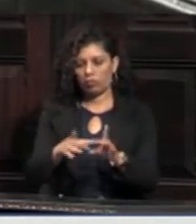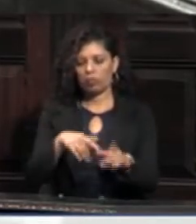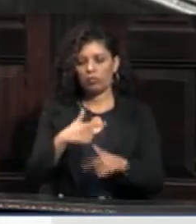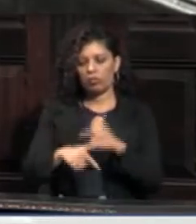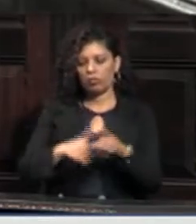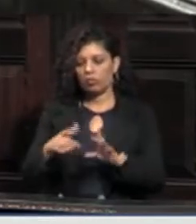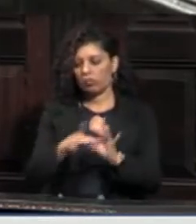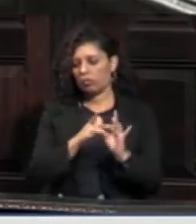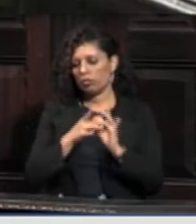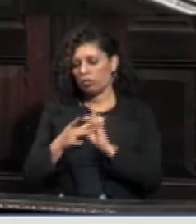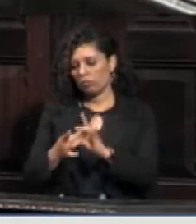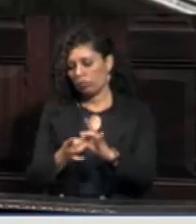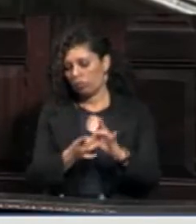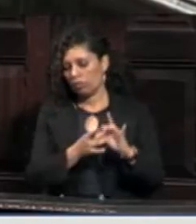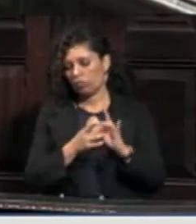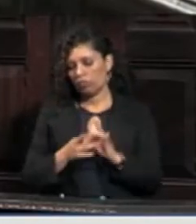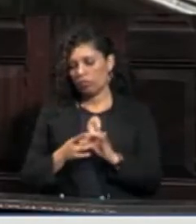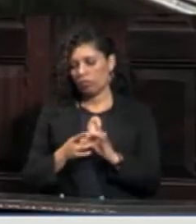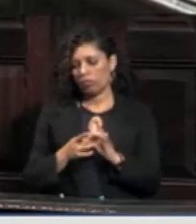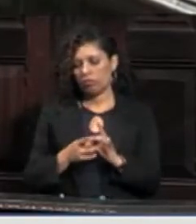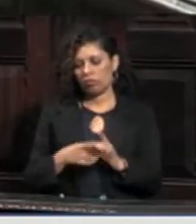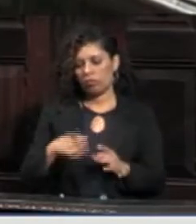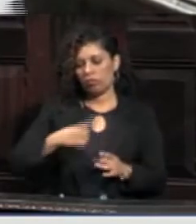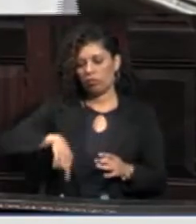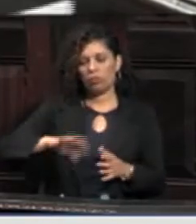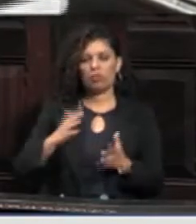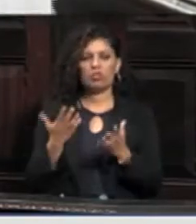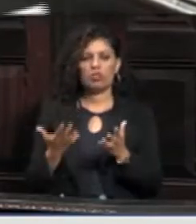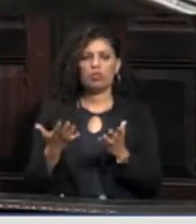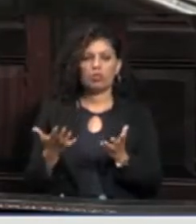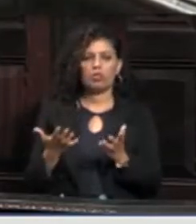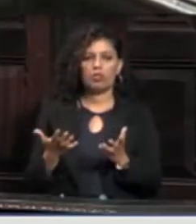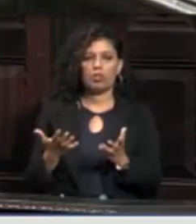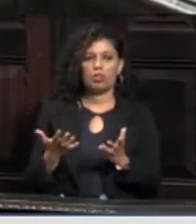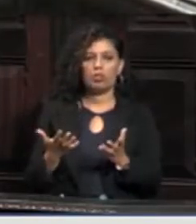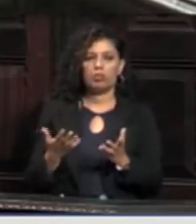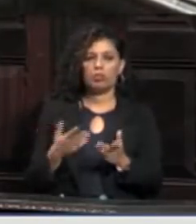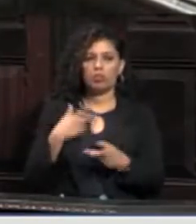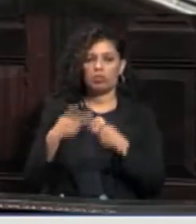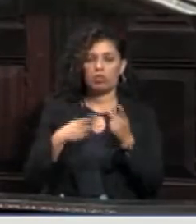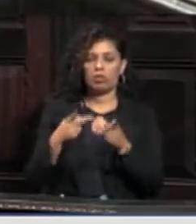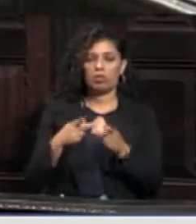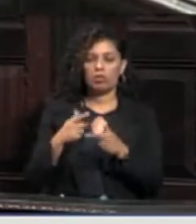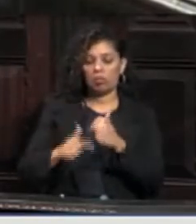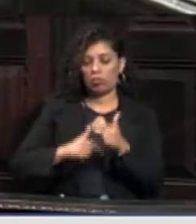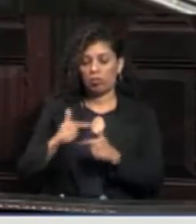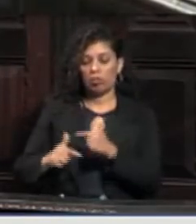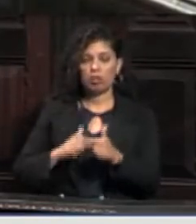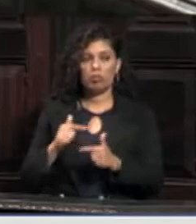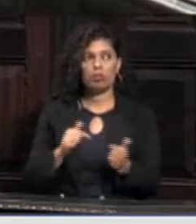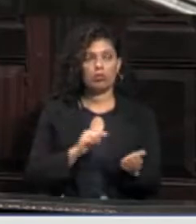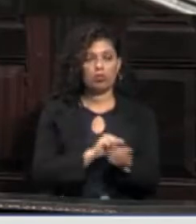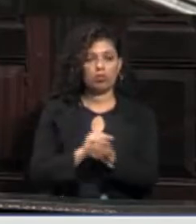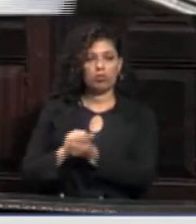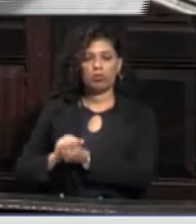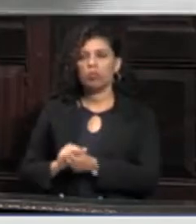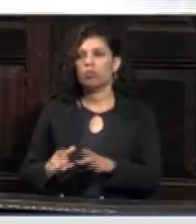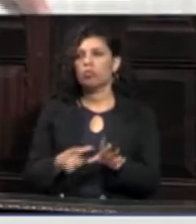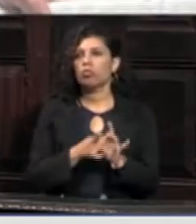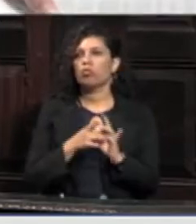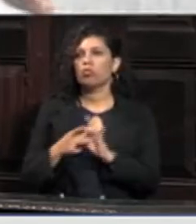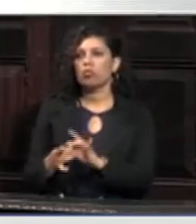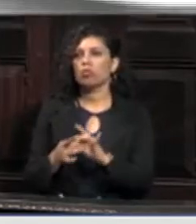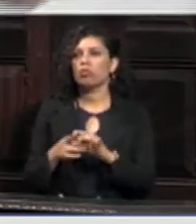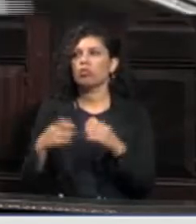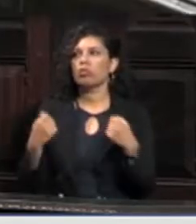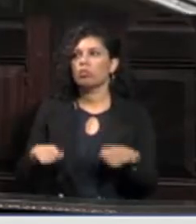que a área da saúde é exatamente assim, é um trabalho em equipe, inclusive a parte de diagnóstico é do médico e várias outras